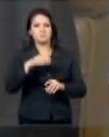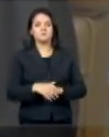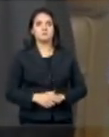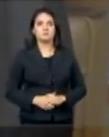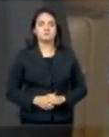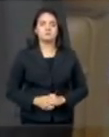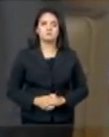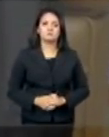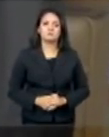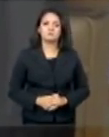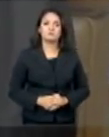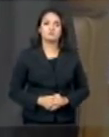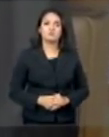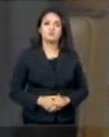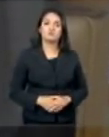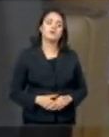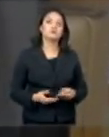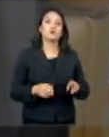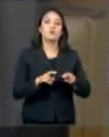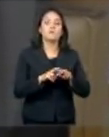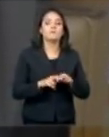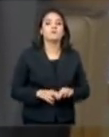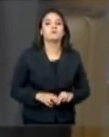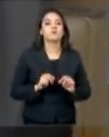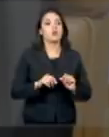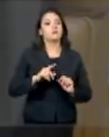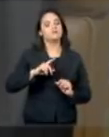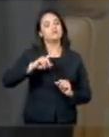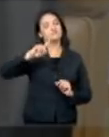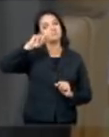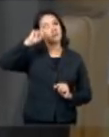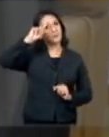portanto que impõe aos que exercem